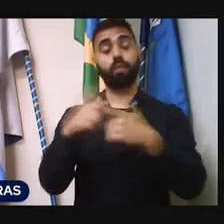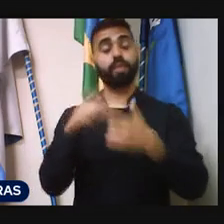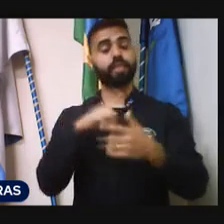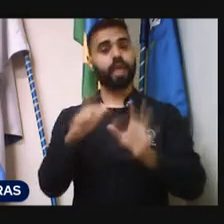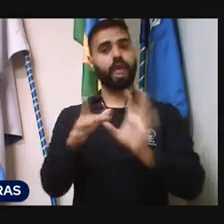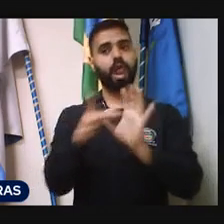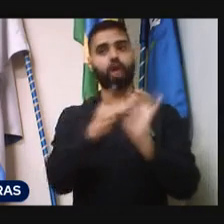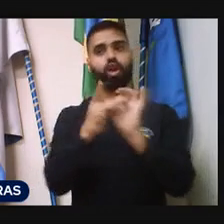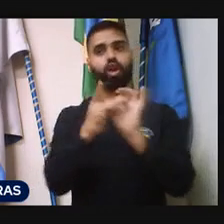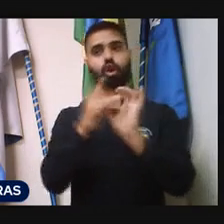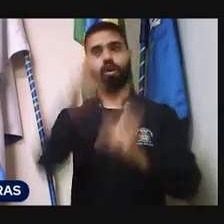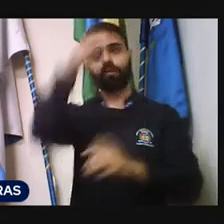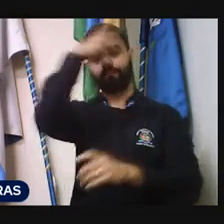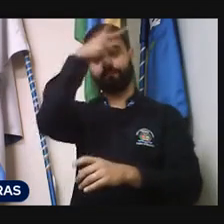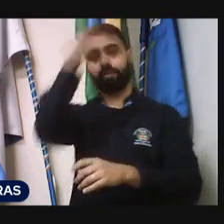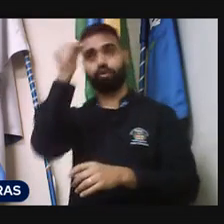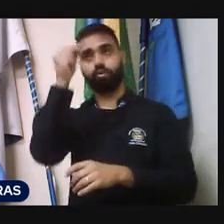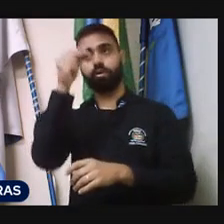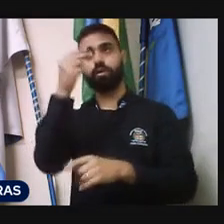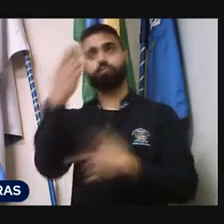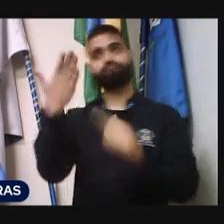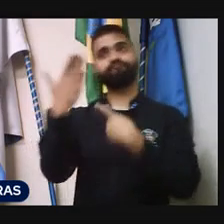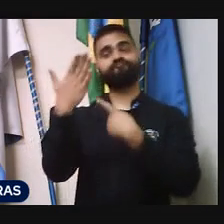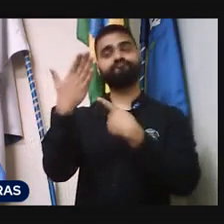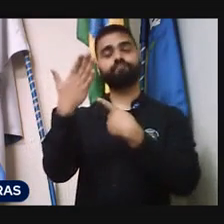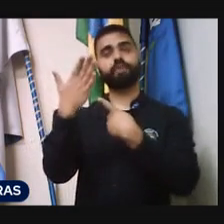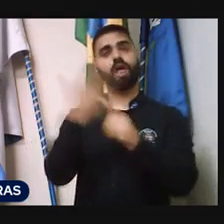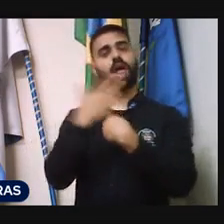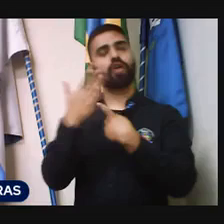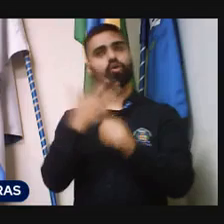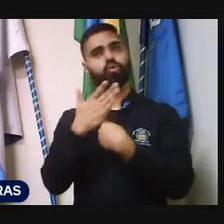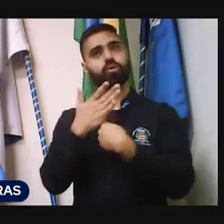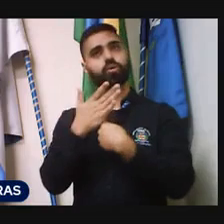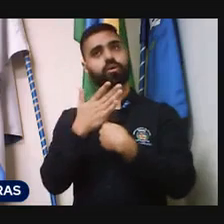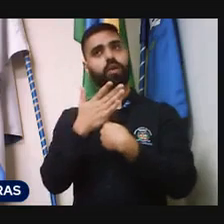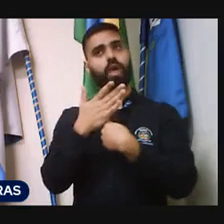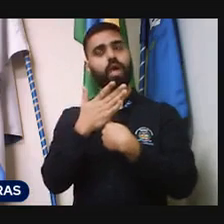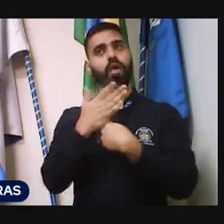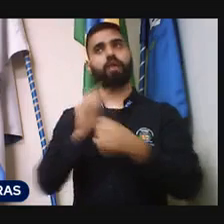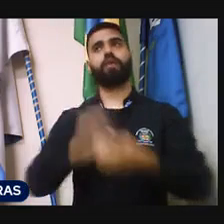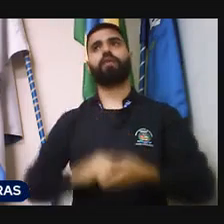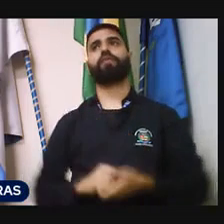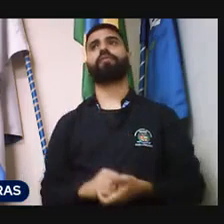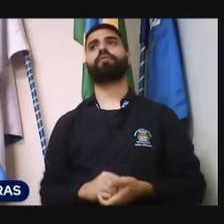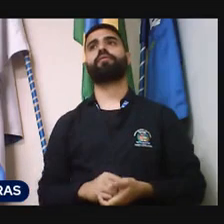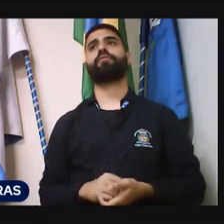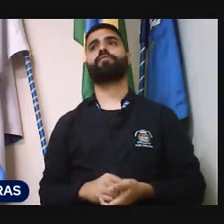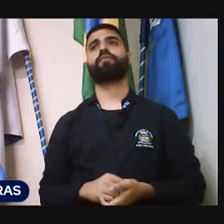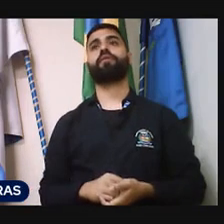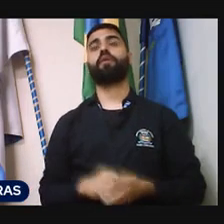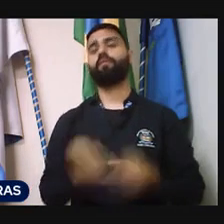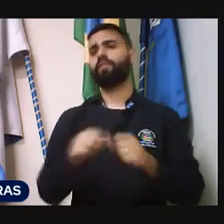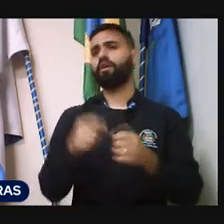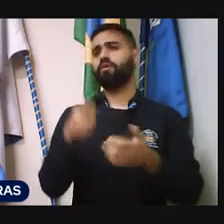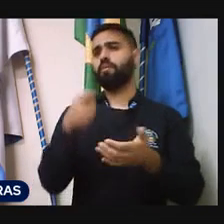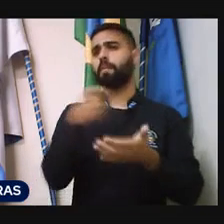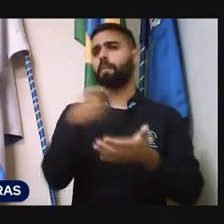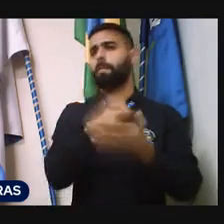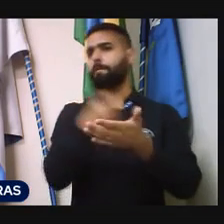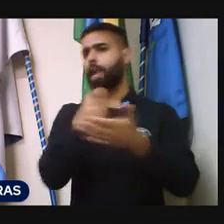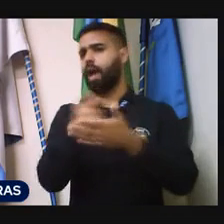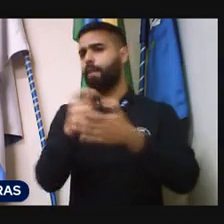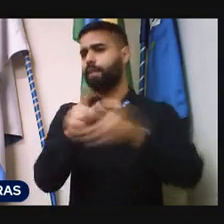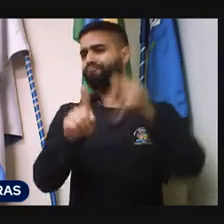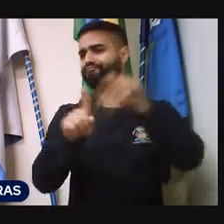subvenção né nos ajuda a compor a a verbo pagamento mensal